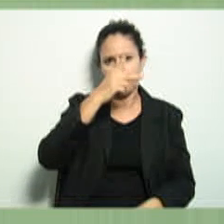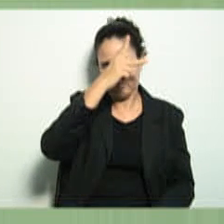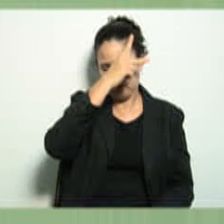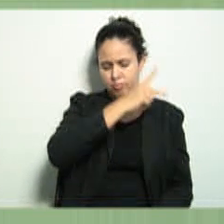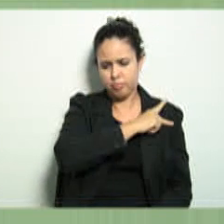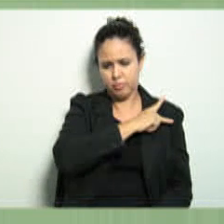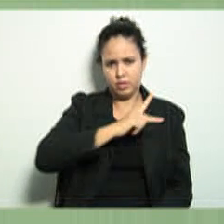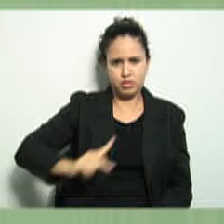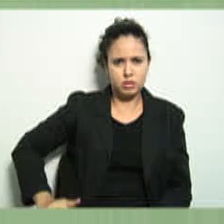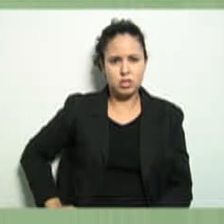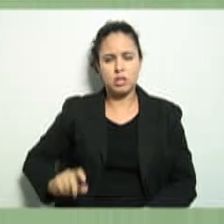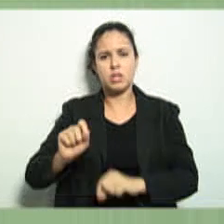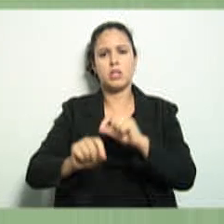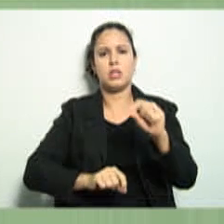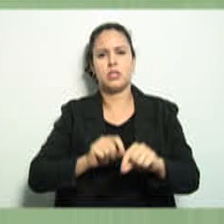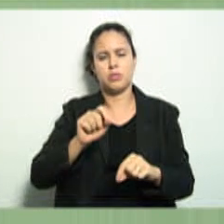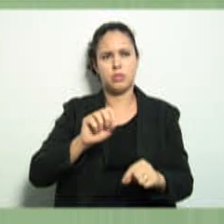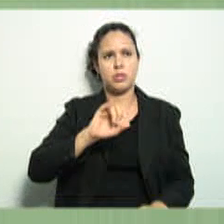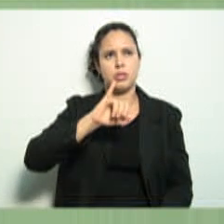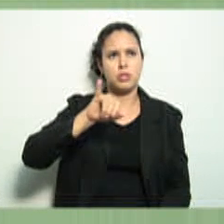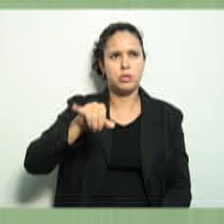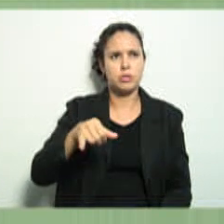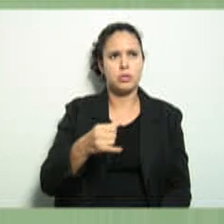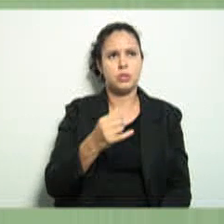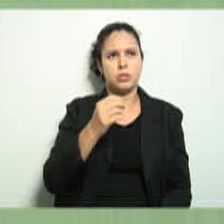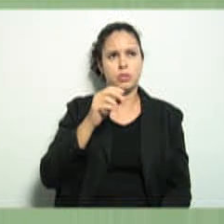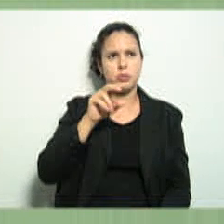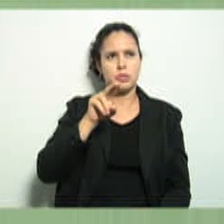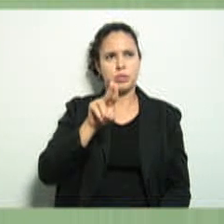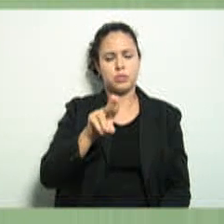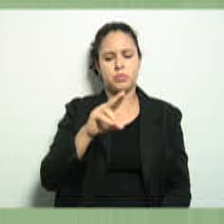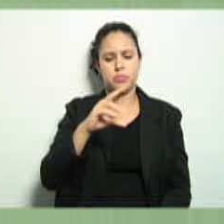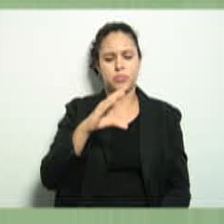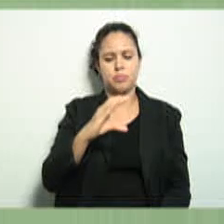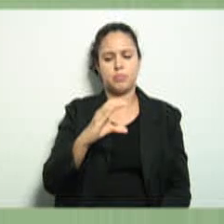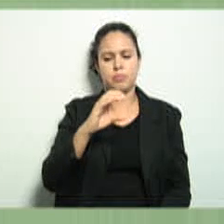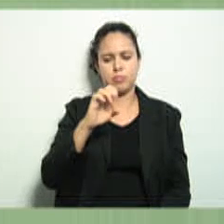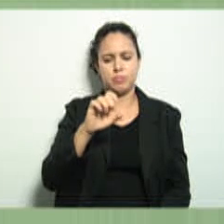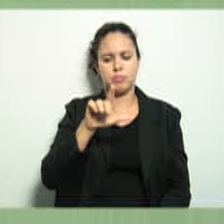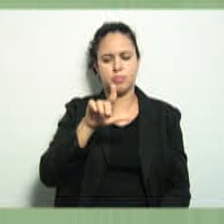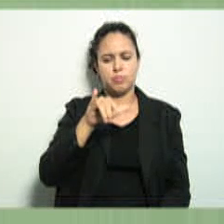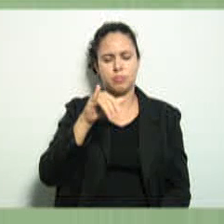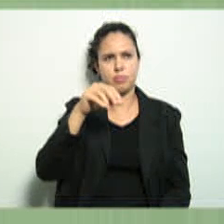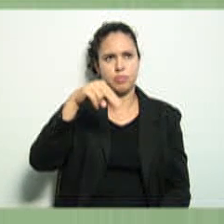entre 1956 e 1961. Esse presidente é muito